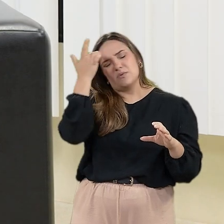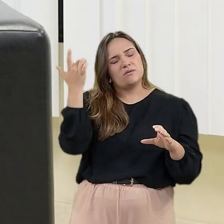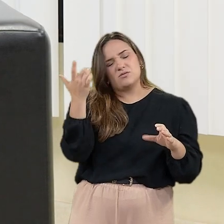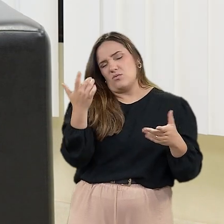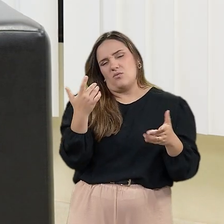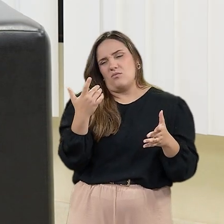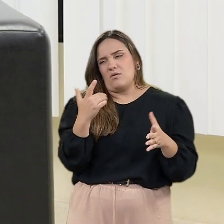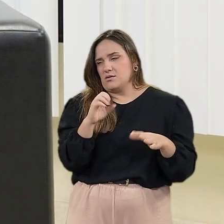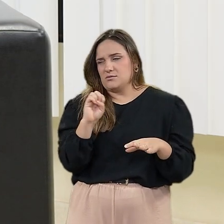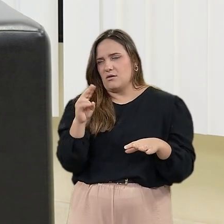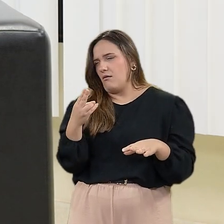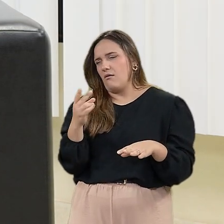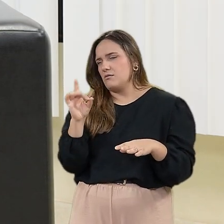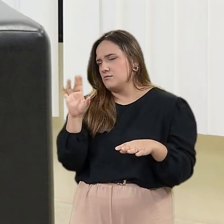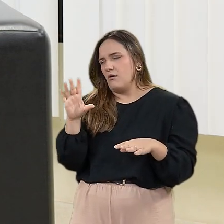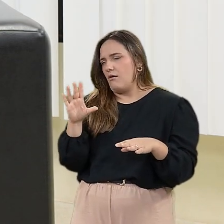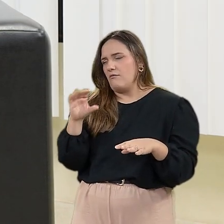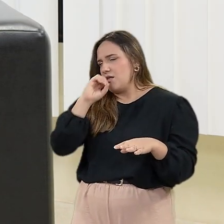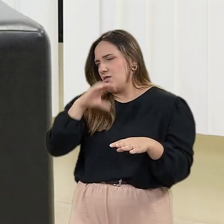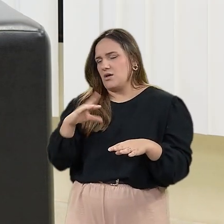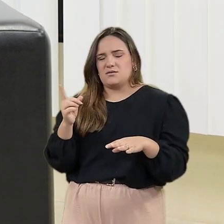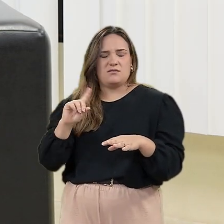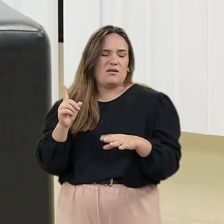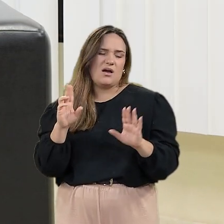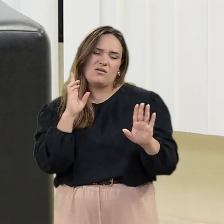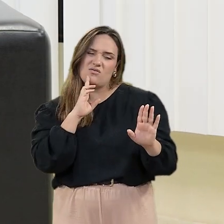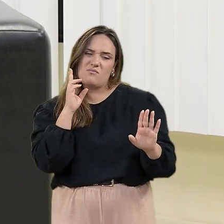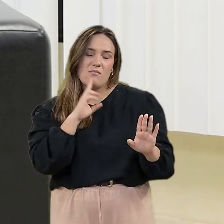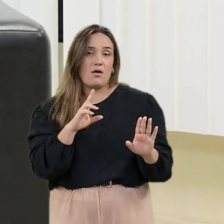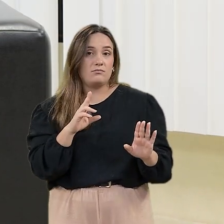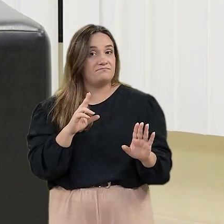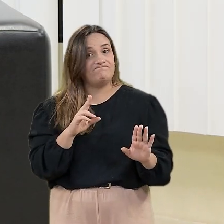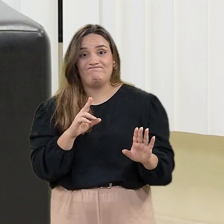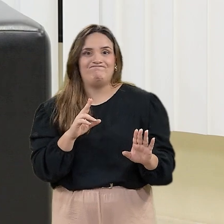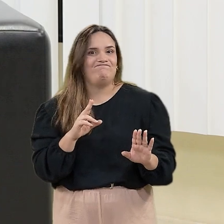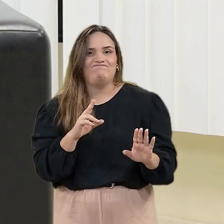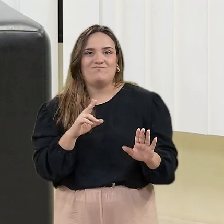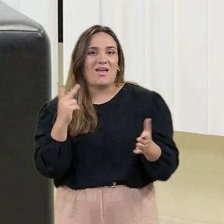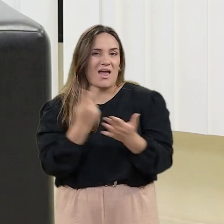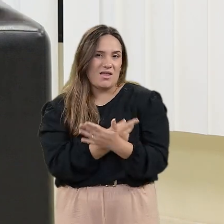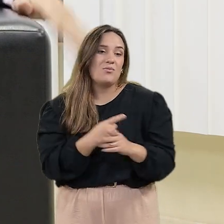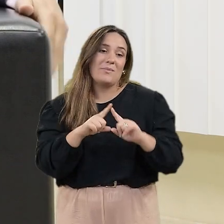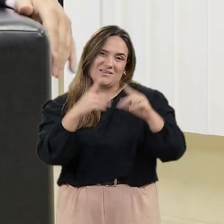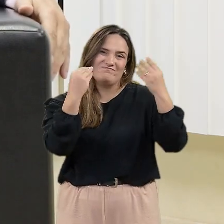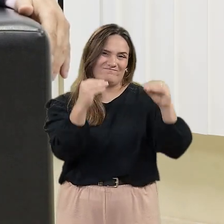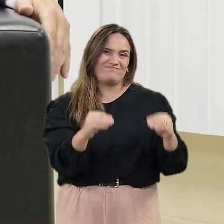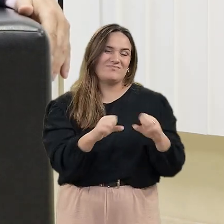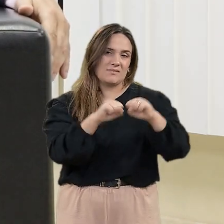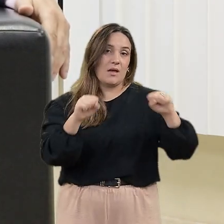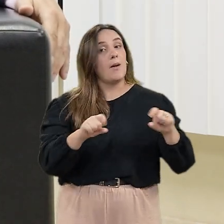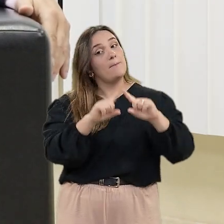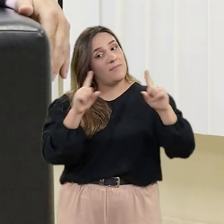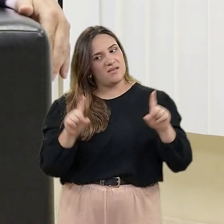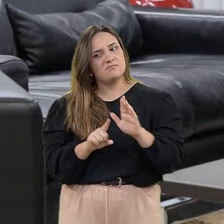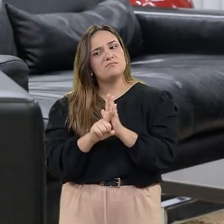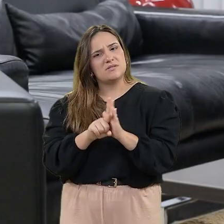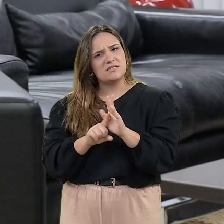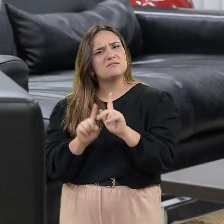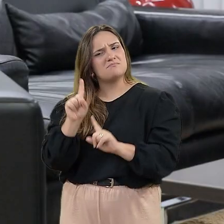feminicídio. Então tem ainda essas falhas com relação a isso. Mas eu posso dizer que os números são muito próximos da